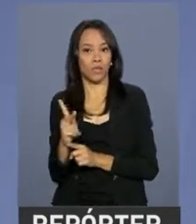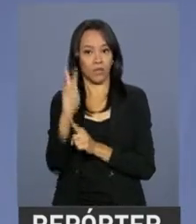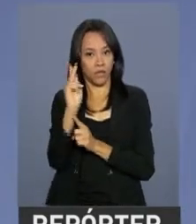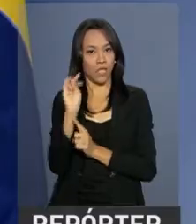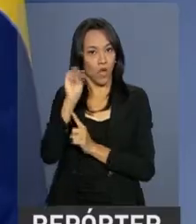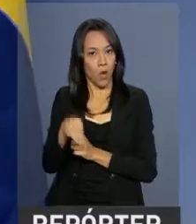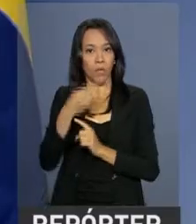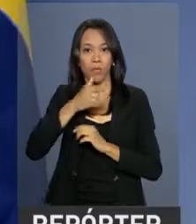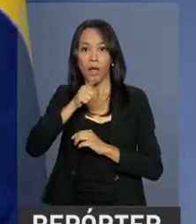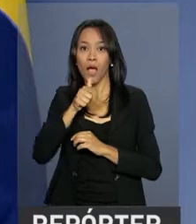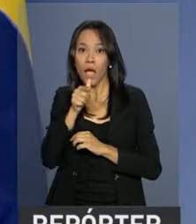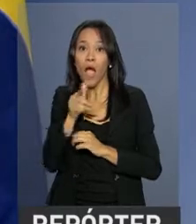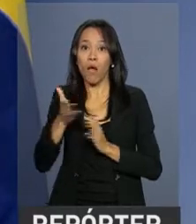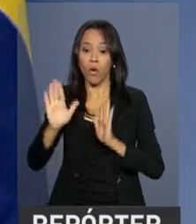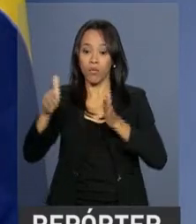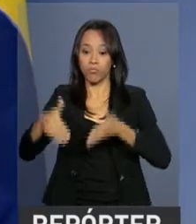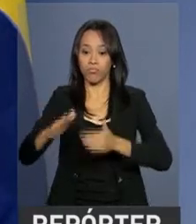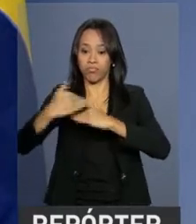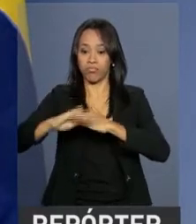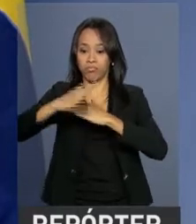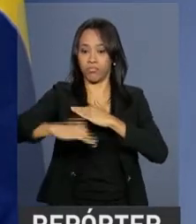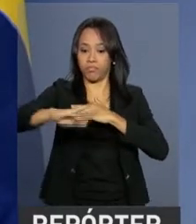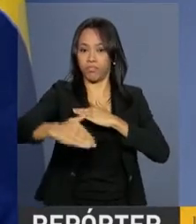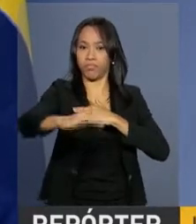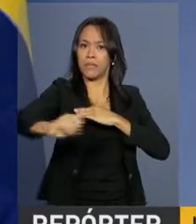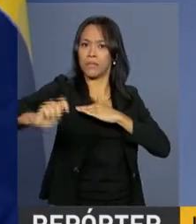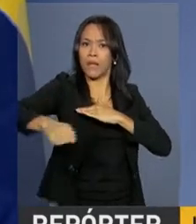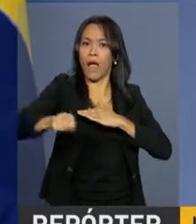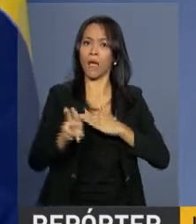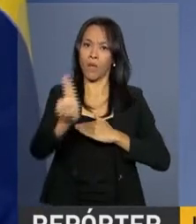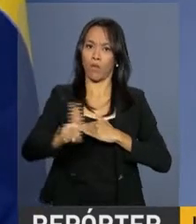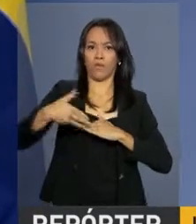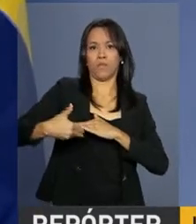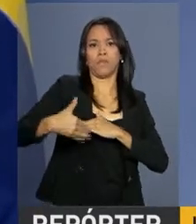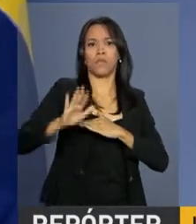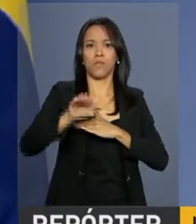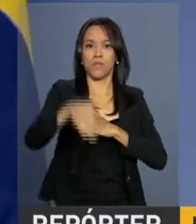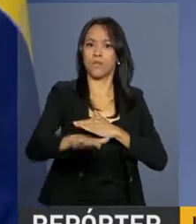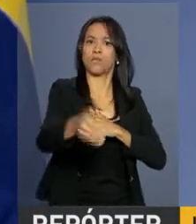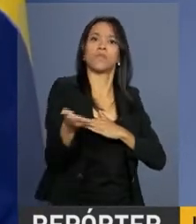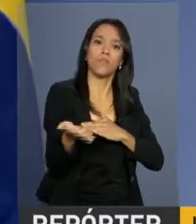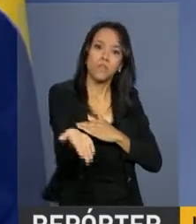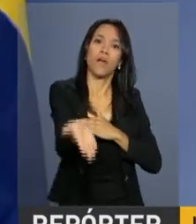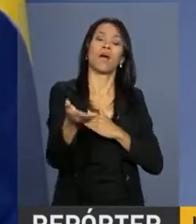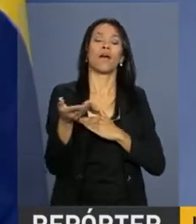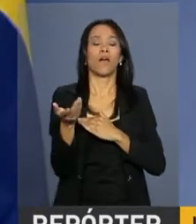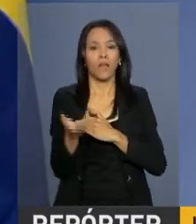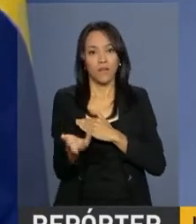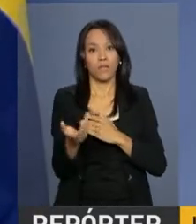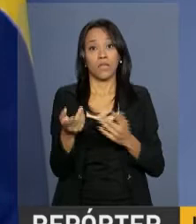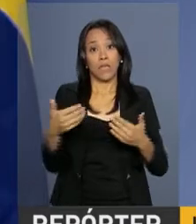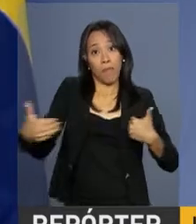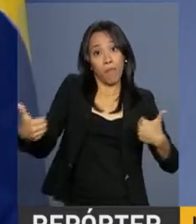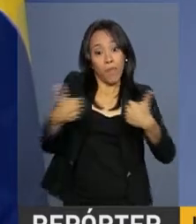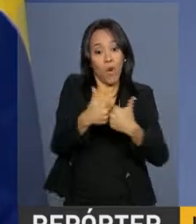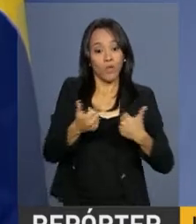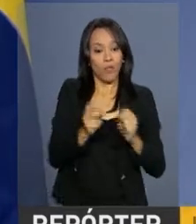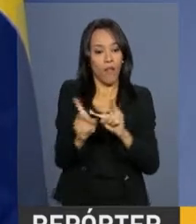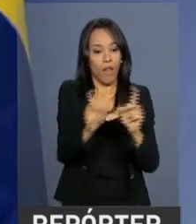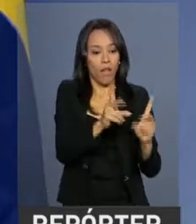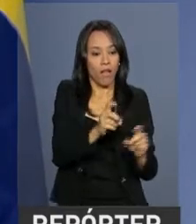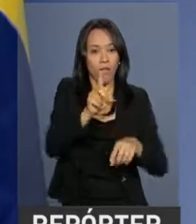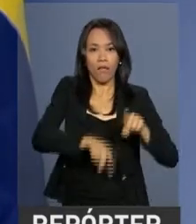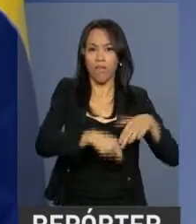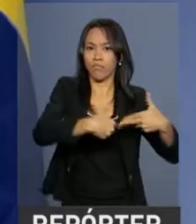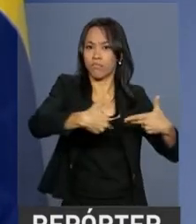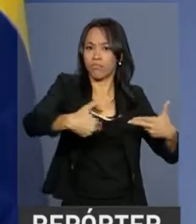navegação são potencial extraordinário para o desenvolvimento da atividade econômica nas regiões próximas do comércio inclusive